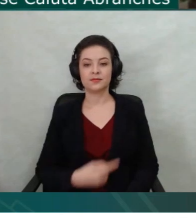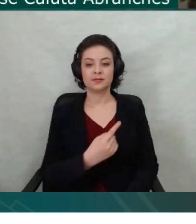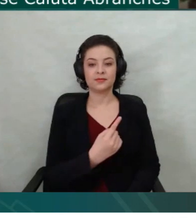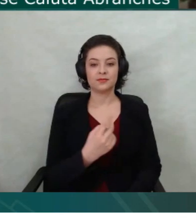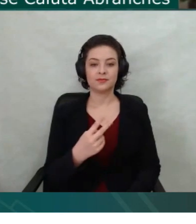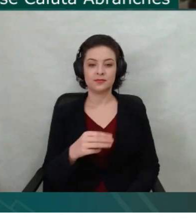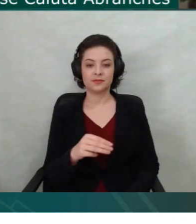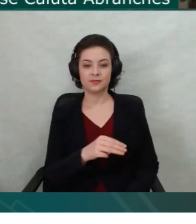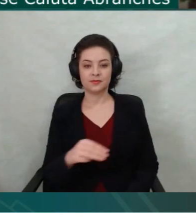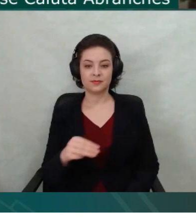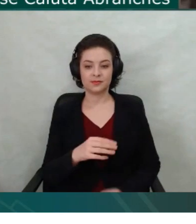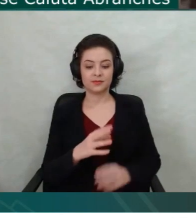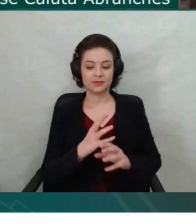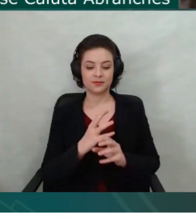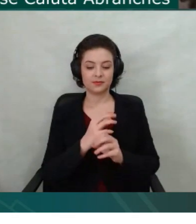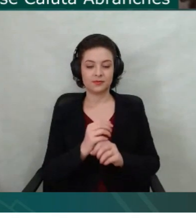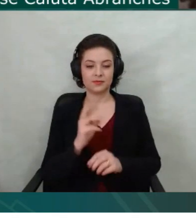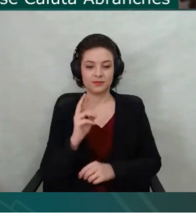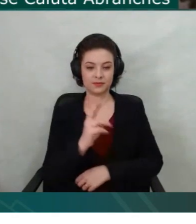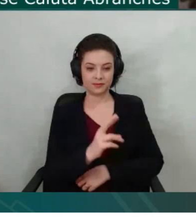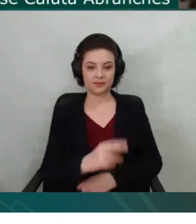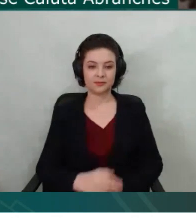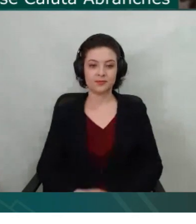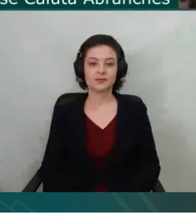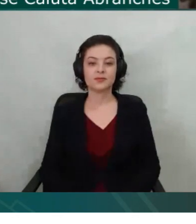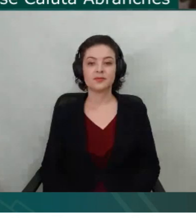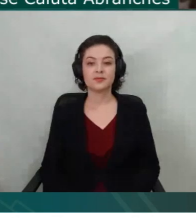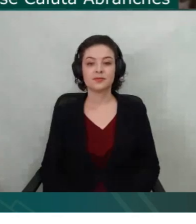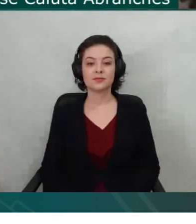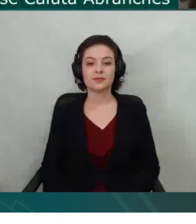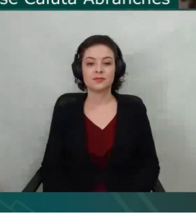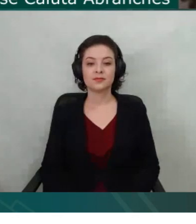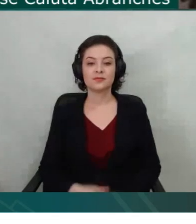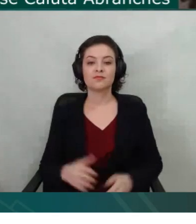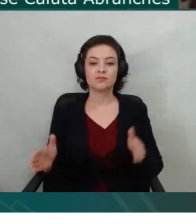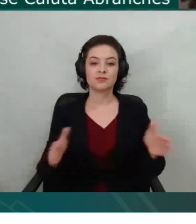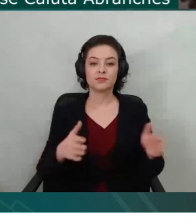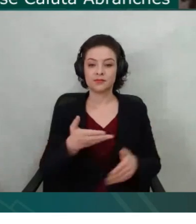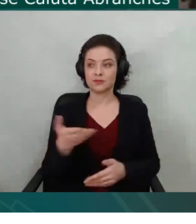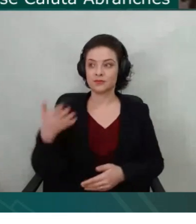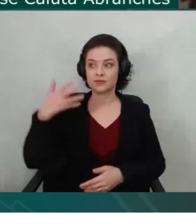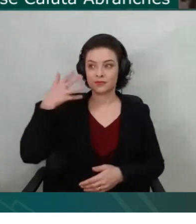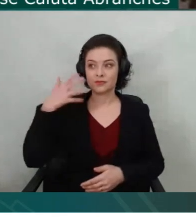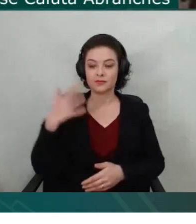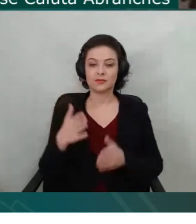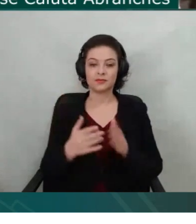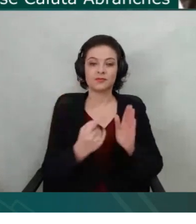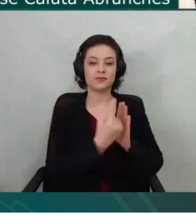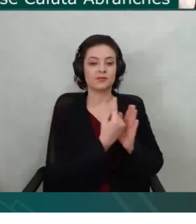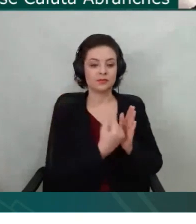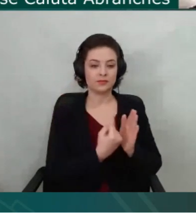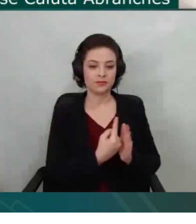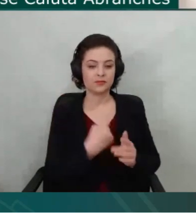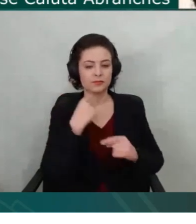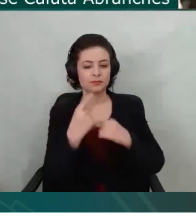para responder, né? Durante a apresentação de vocês, nós tivemos muitas perguntas enviadas